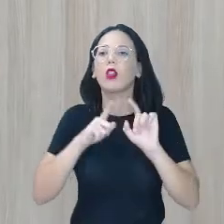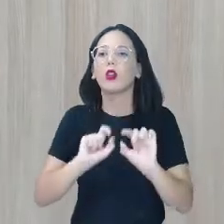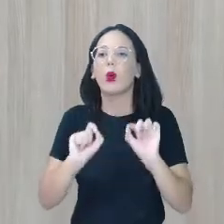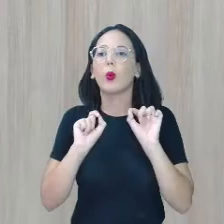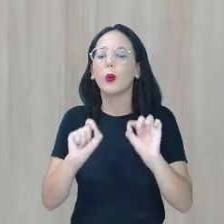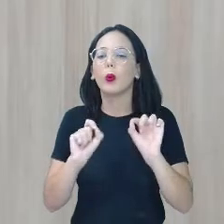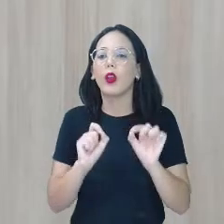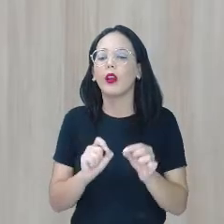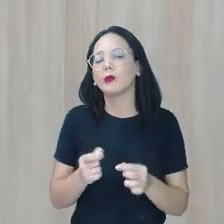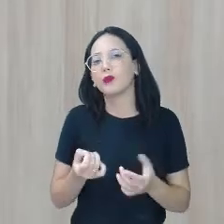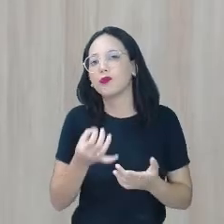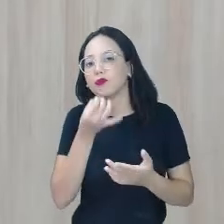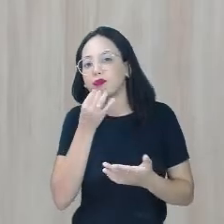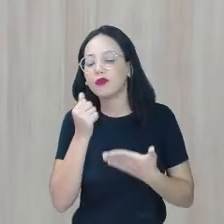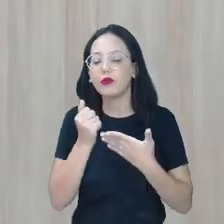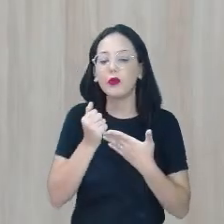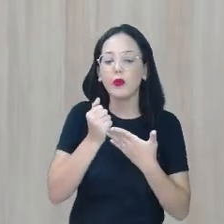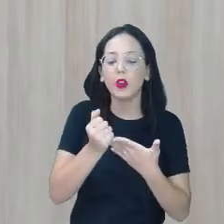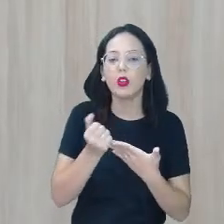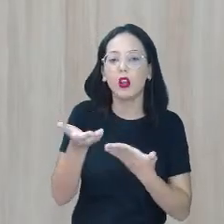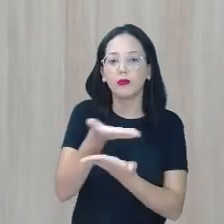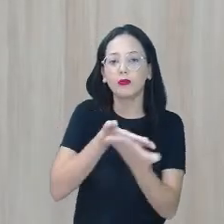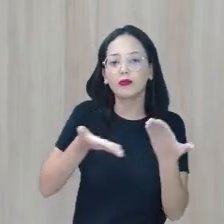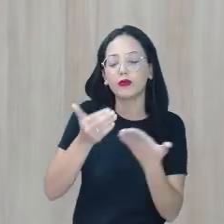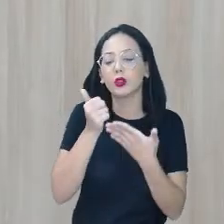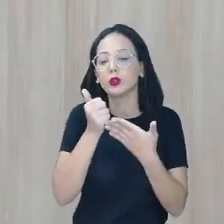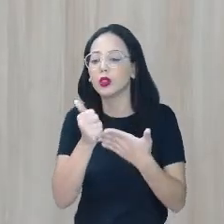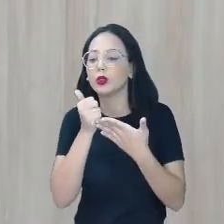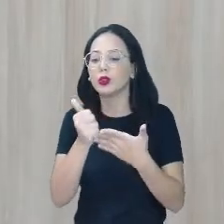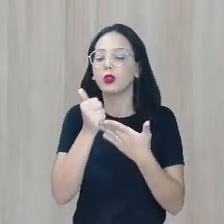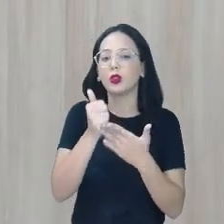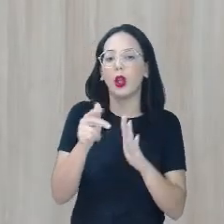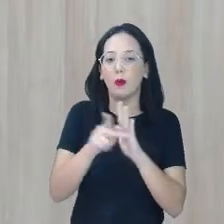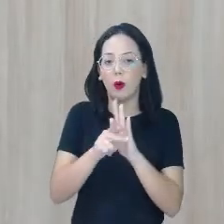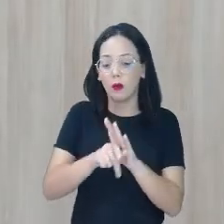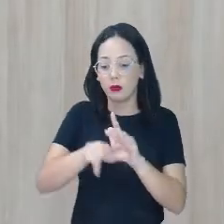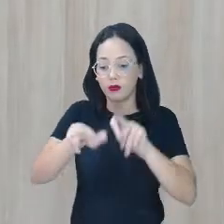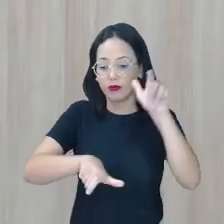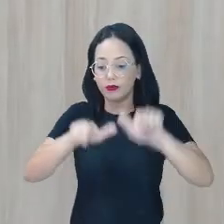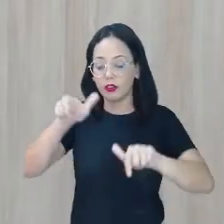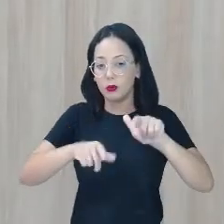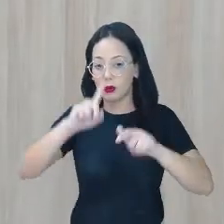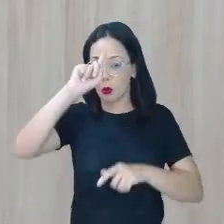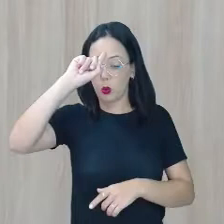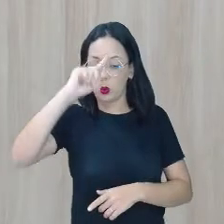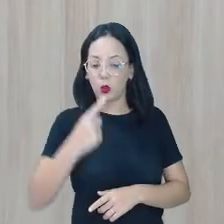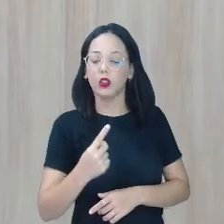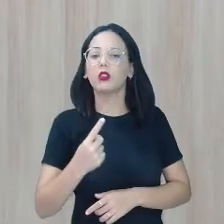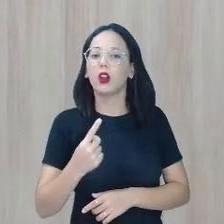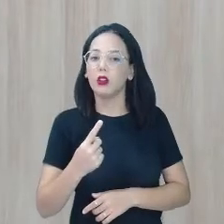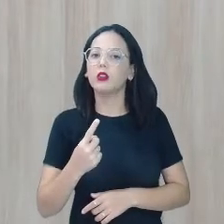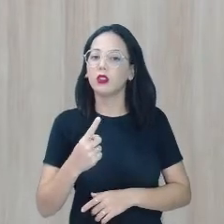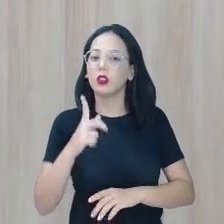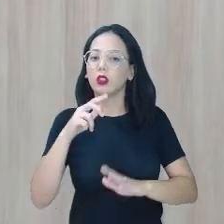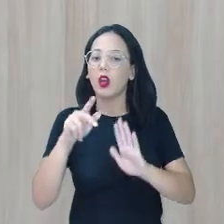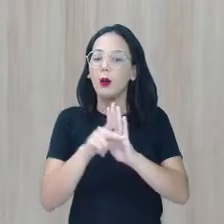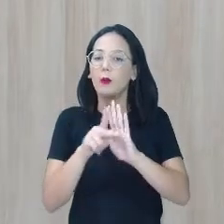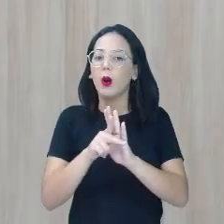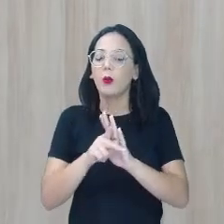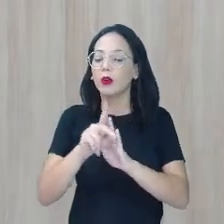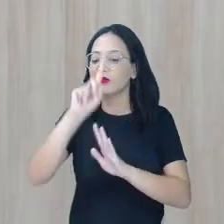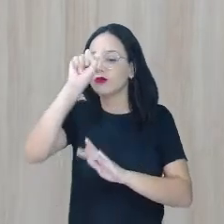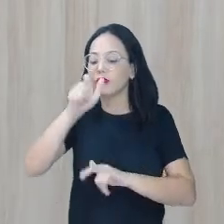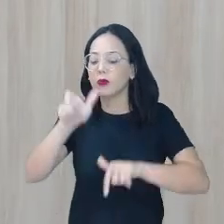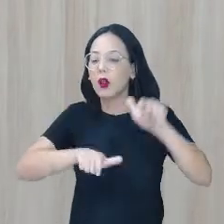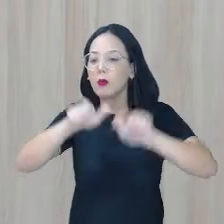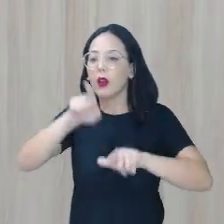para, assim, ajudar ou submetidos ali à autoridade, né, dos imperadores, existiam